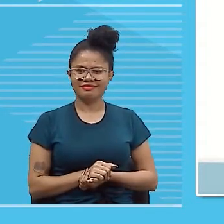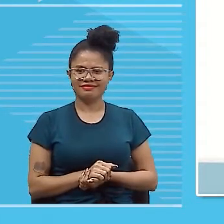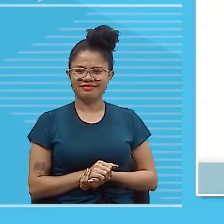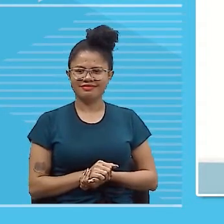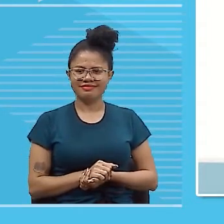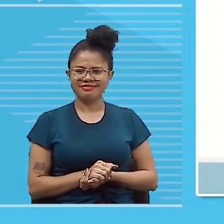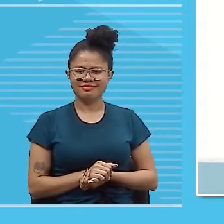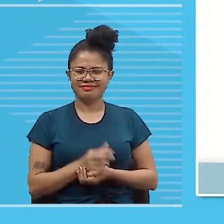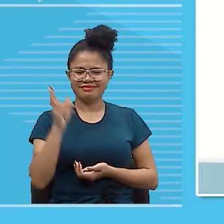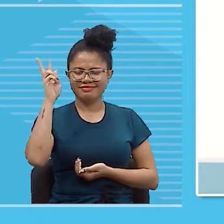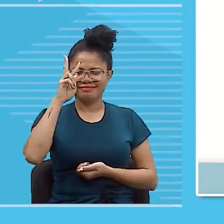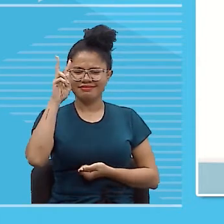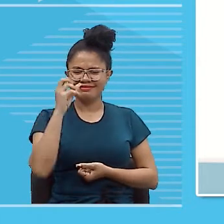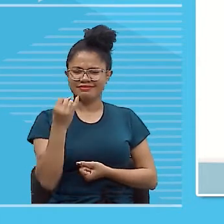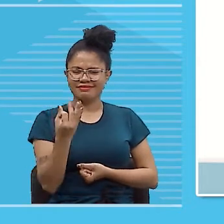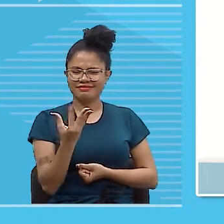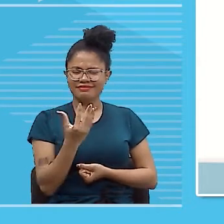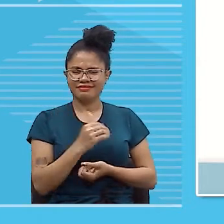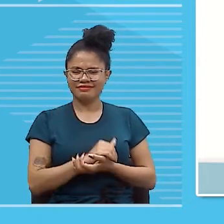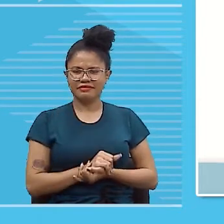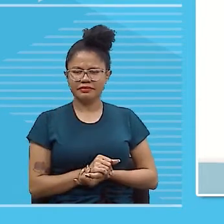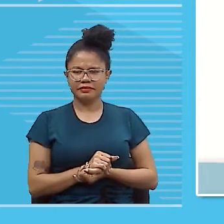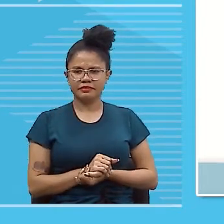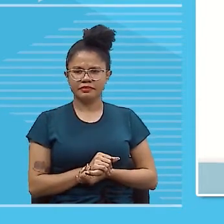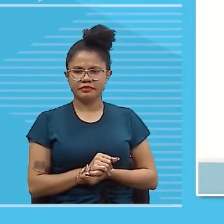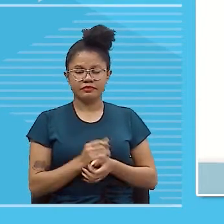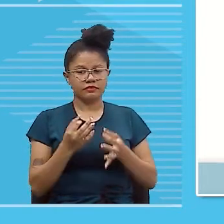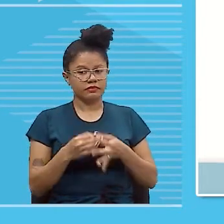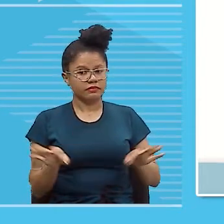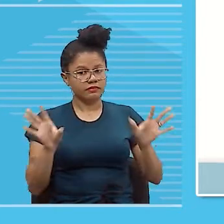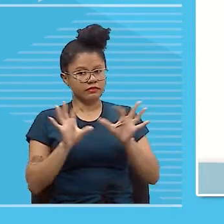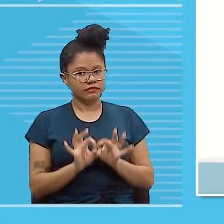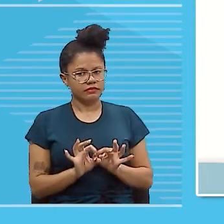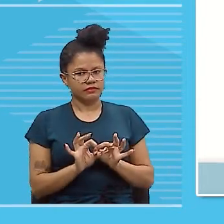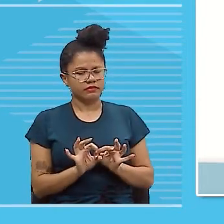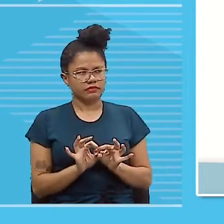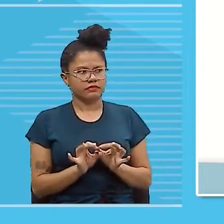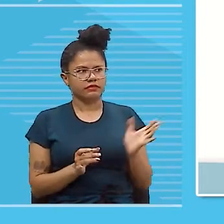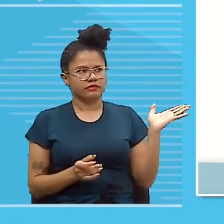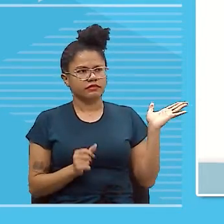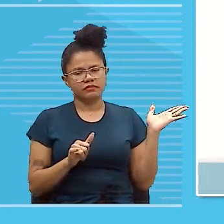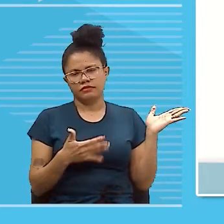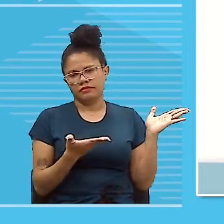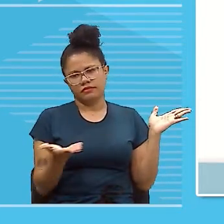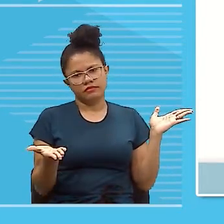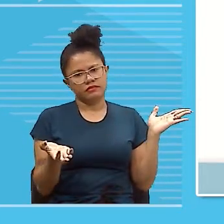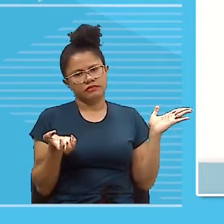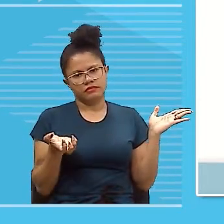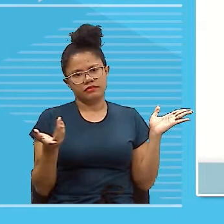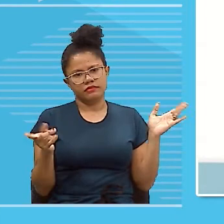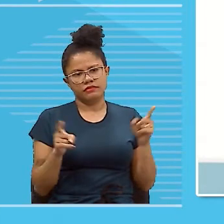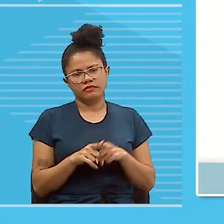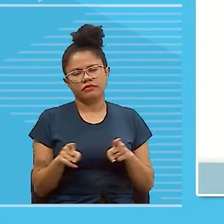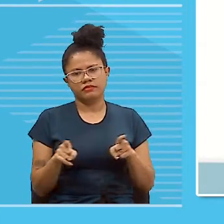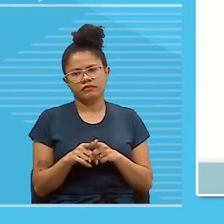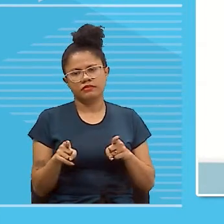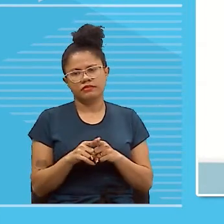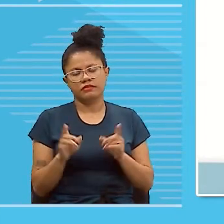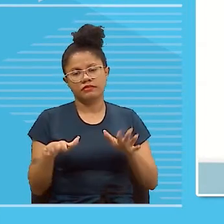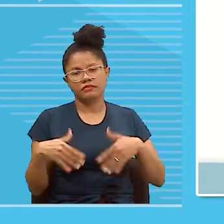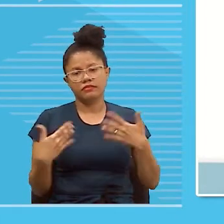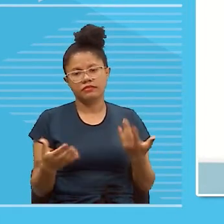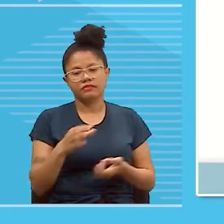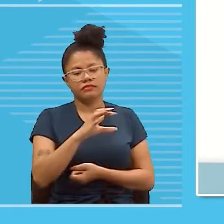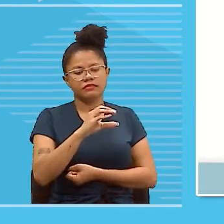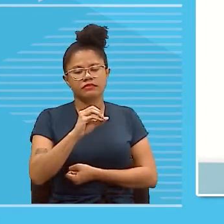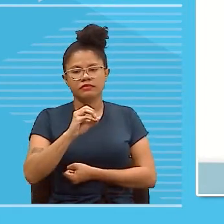lembra quantos quantas são as subordinativas se também quiser me dar as coordenativas